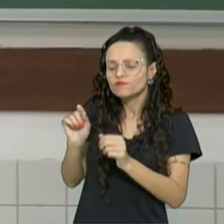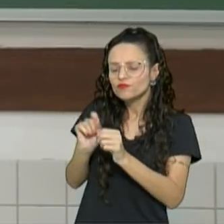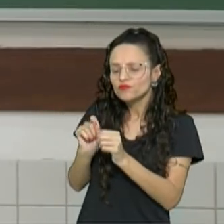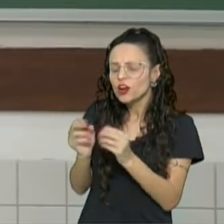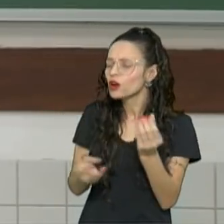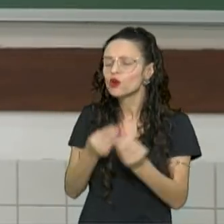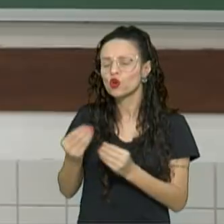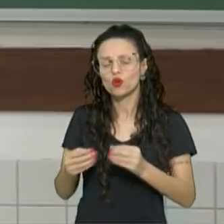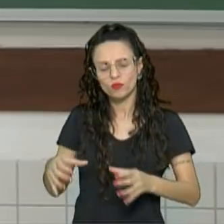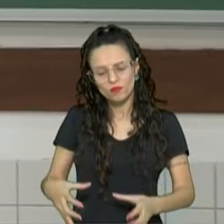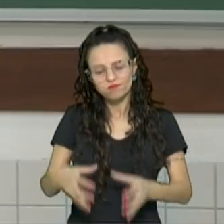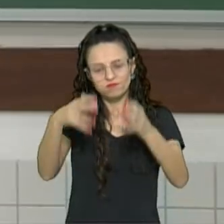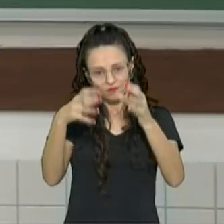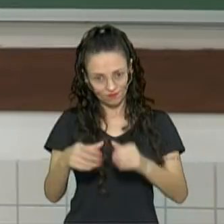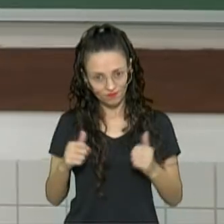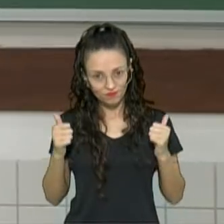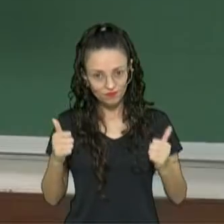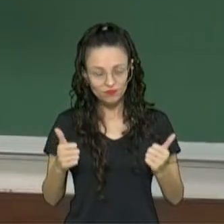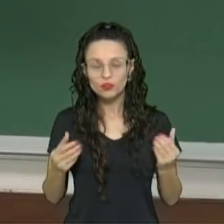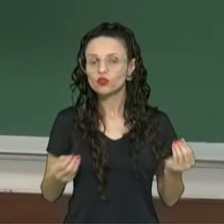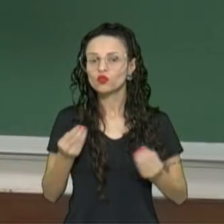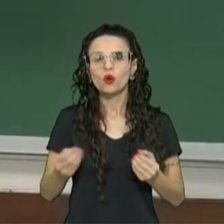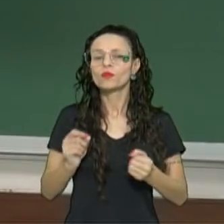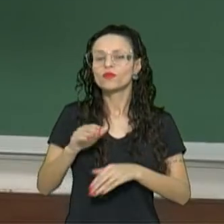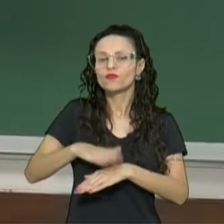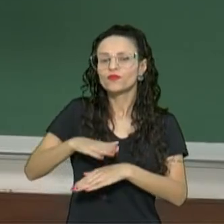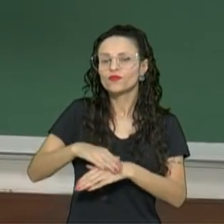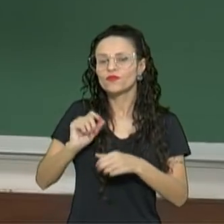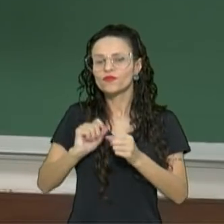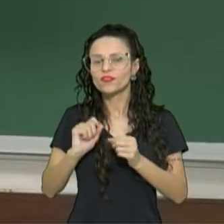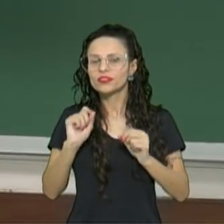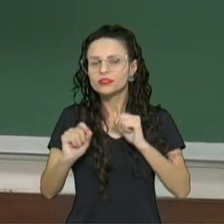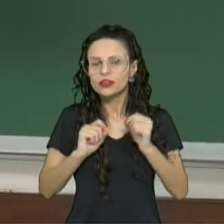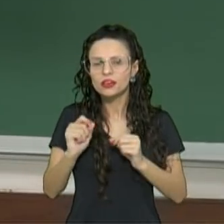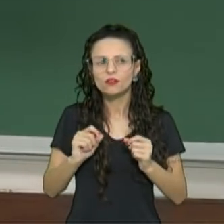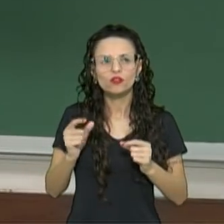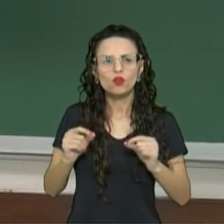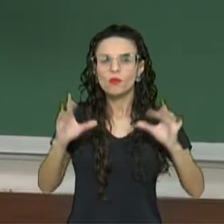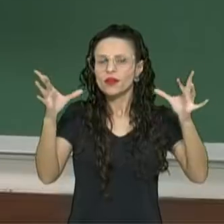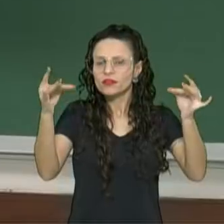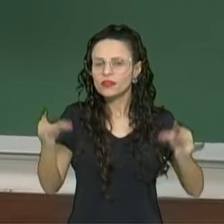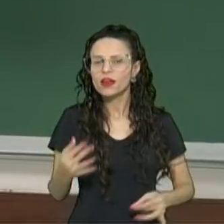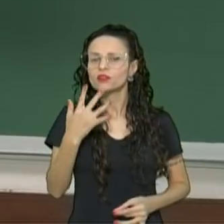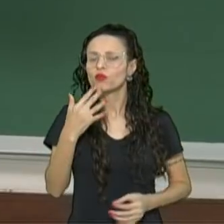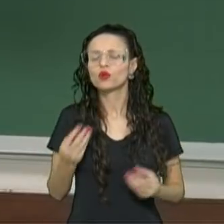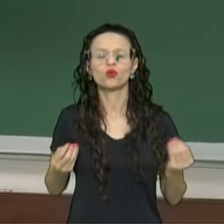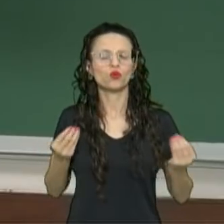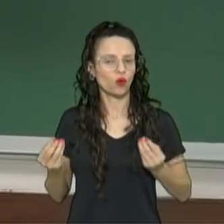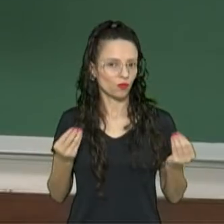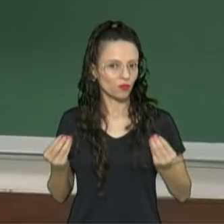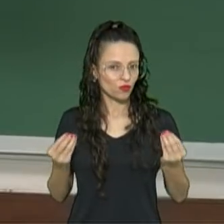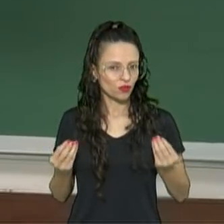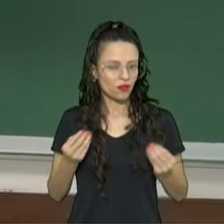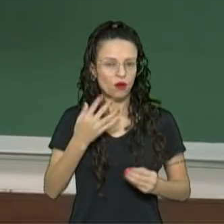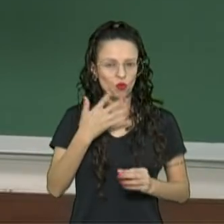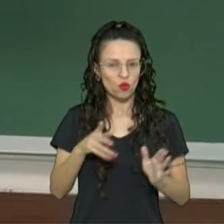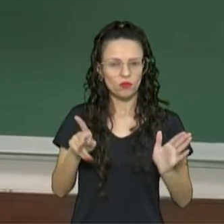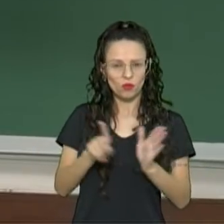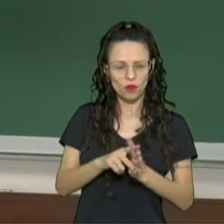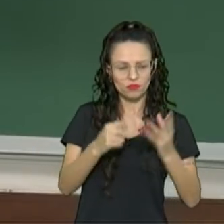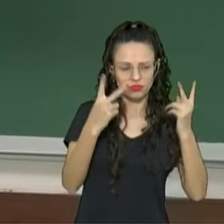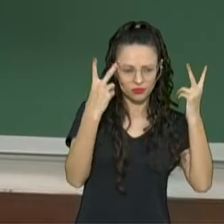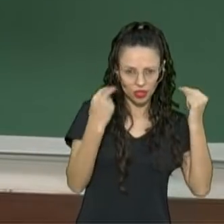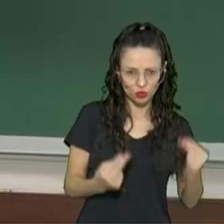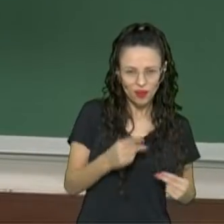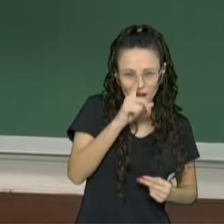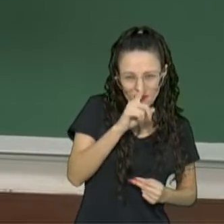que foi criado esse cesto, tá? Como que eles fizeram, o detalhe aqui das cores, né? Tem a cor natural da palha, mas tem